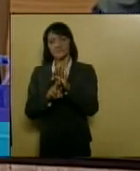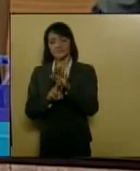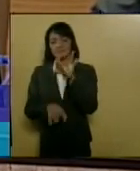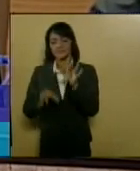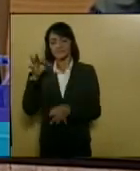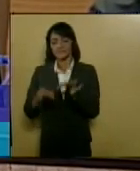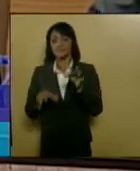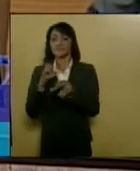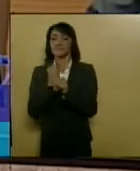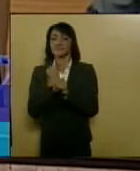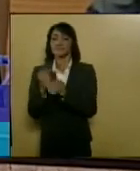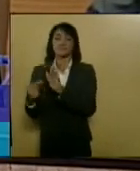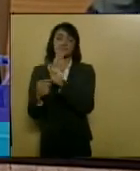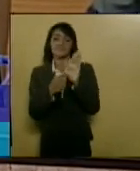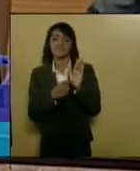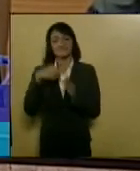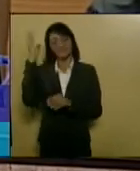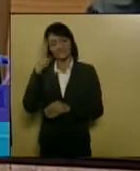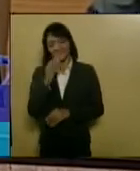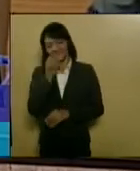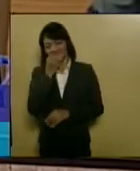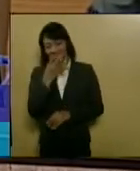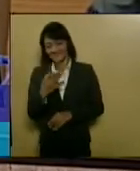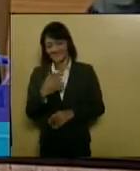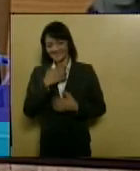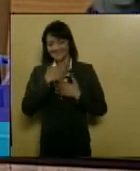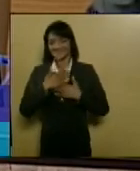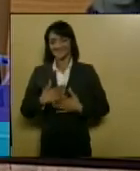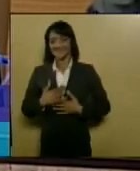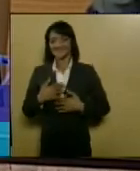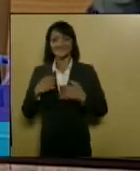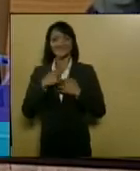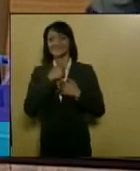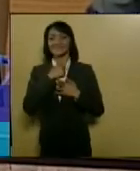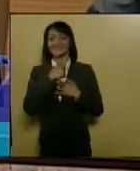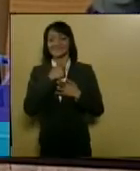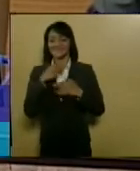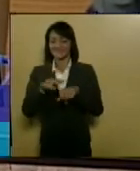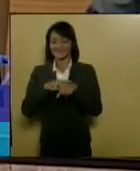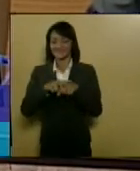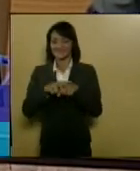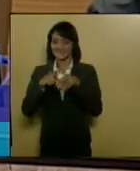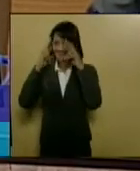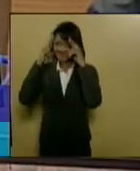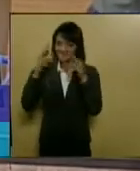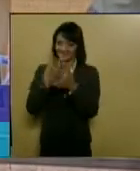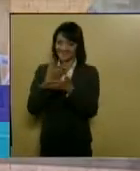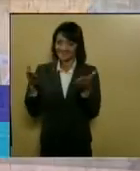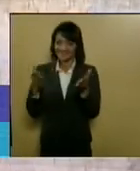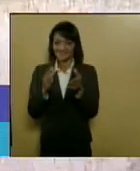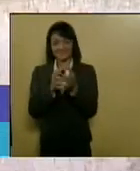de Contas e mostrando que é um grande brasileiro, vende a gravata verde em respeito ao Exército Brasileiro. Parabéns.